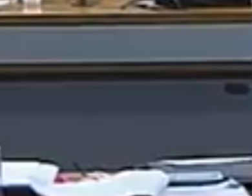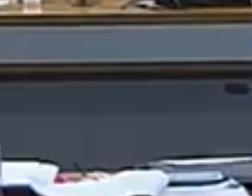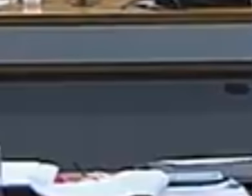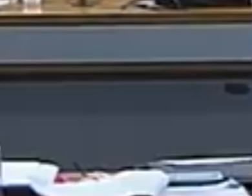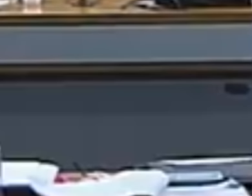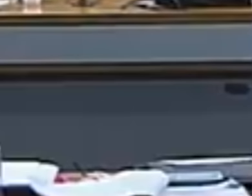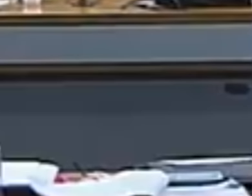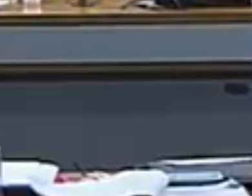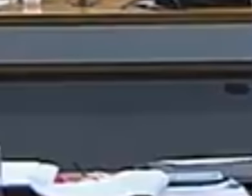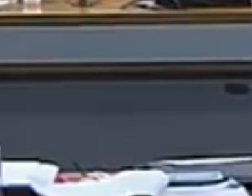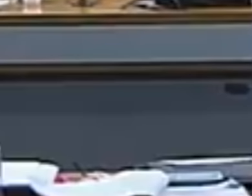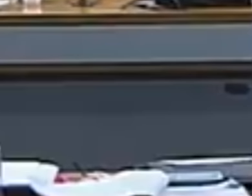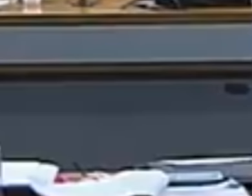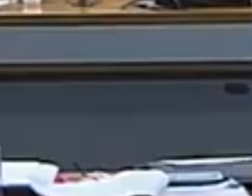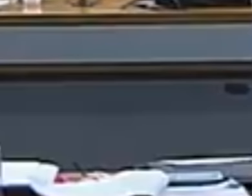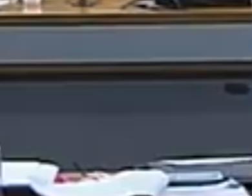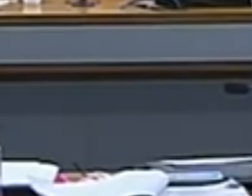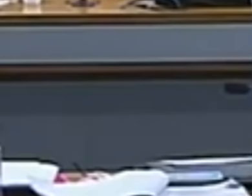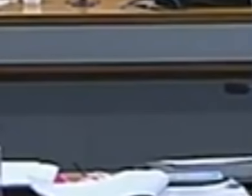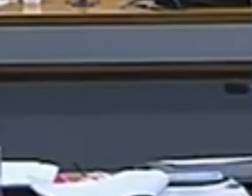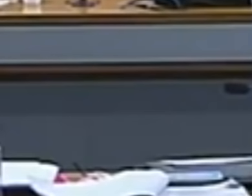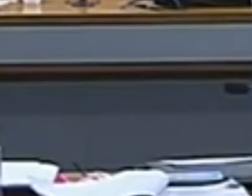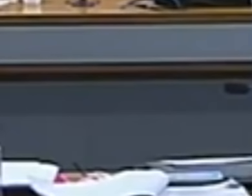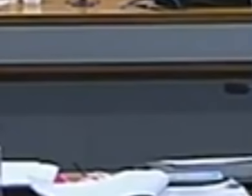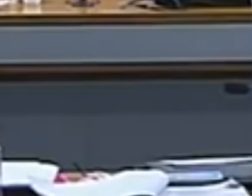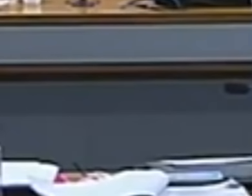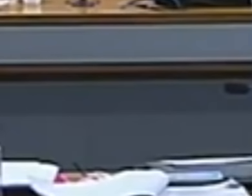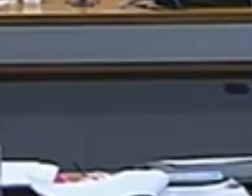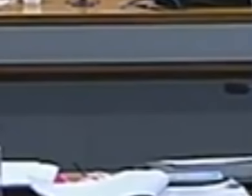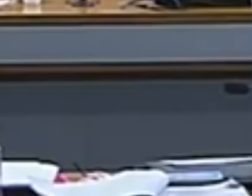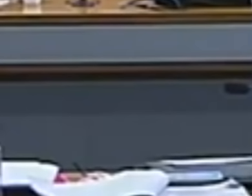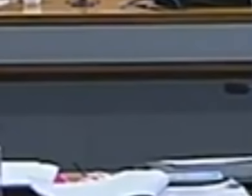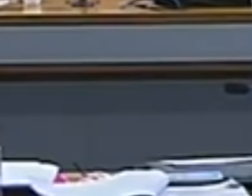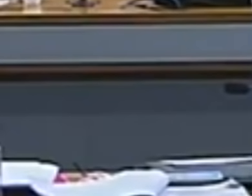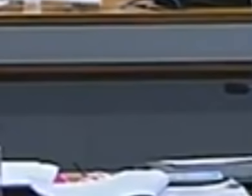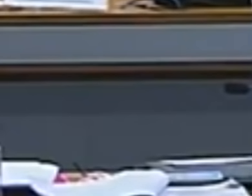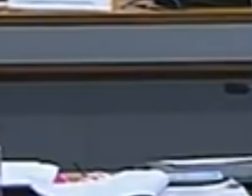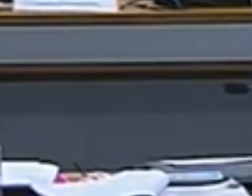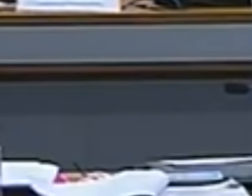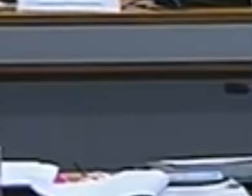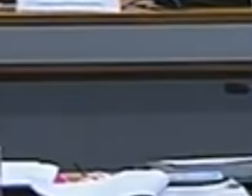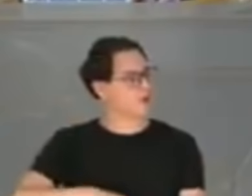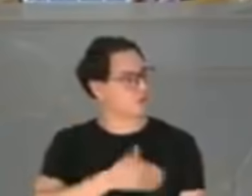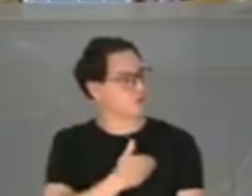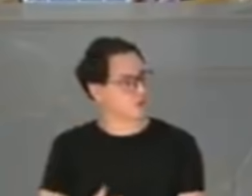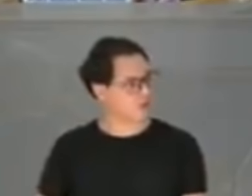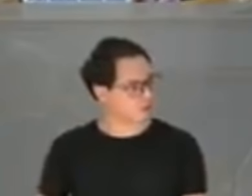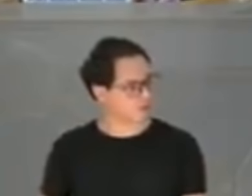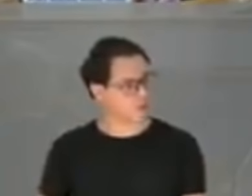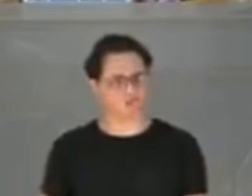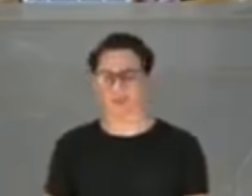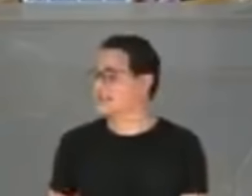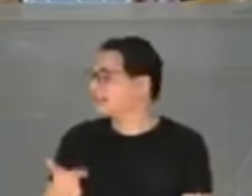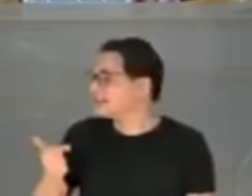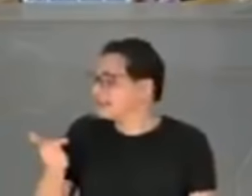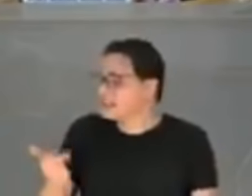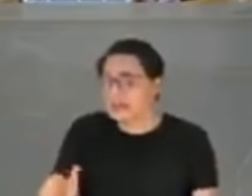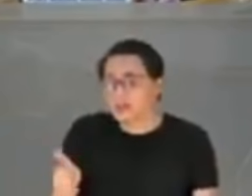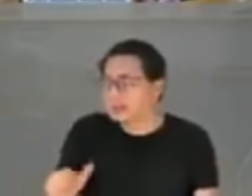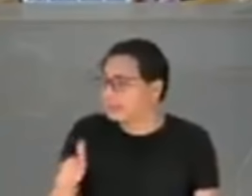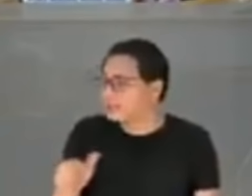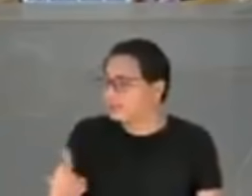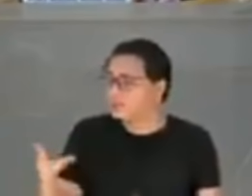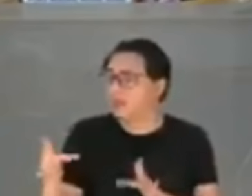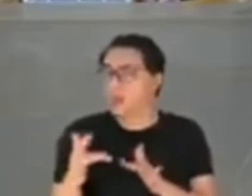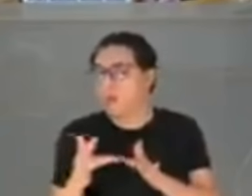se deu essa aproximação com os membros do governo e quando ela começou? Não houve qualquer